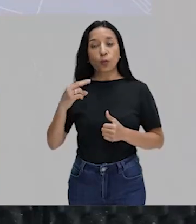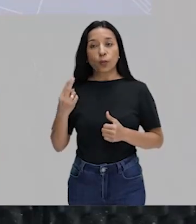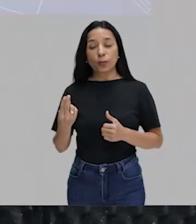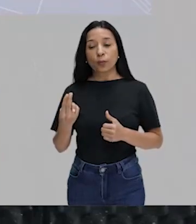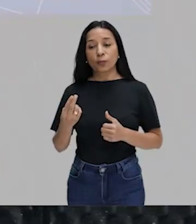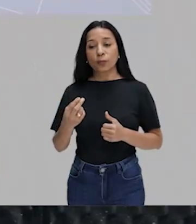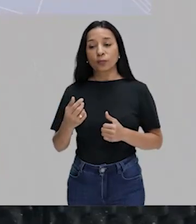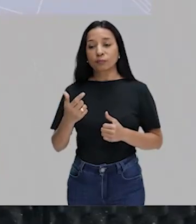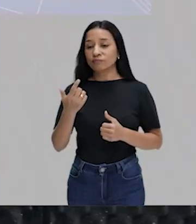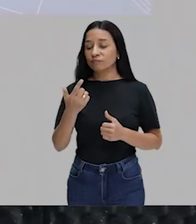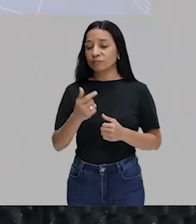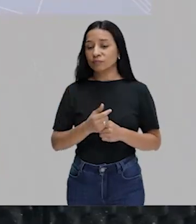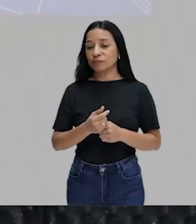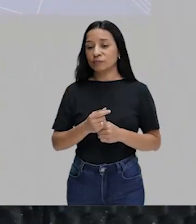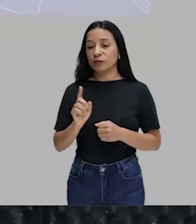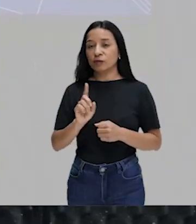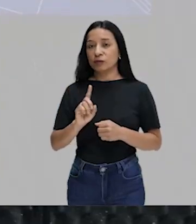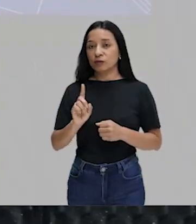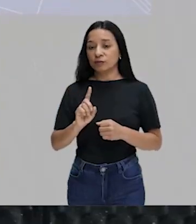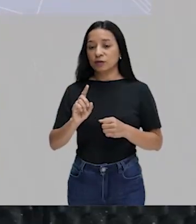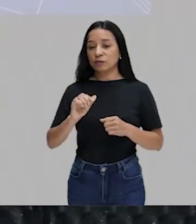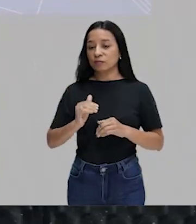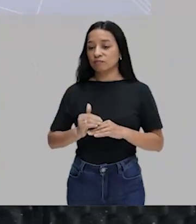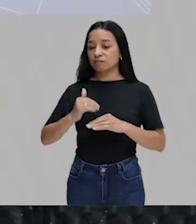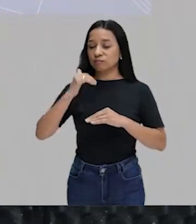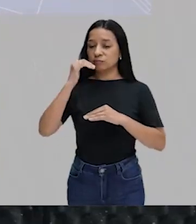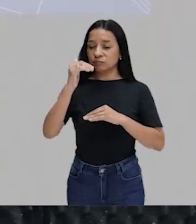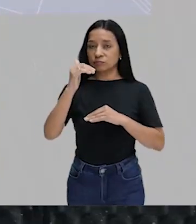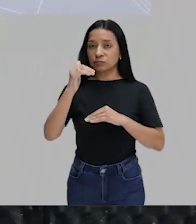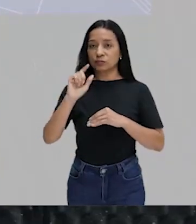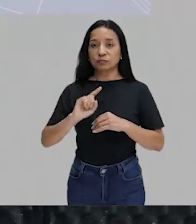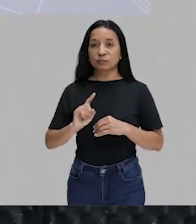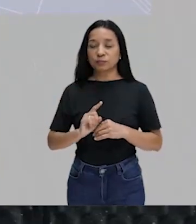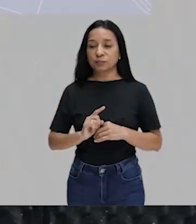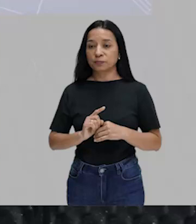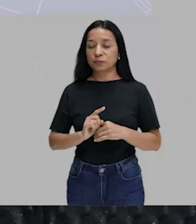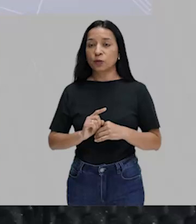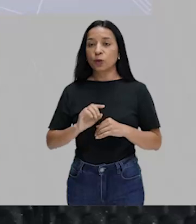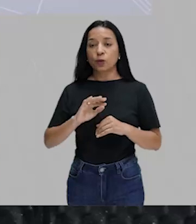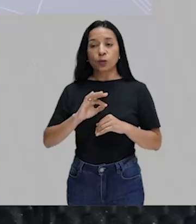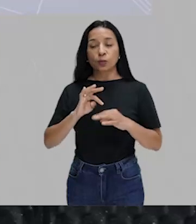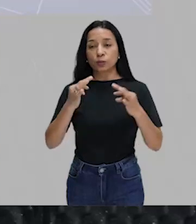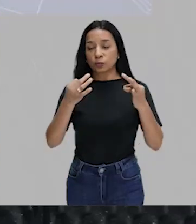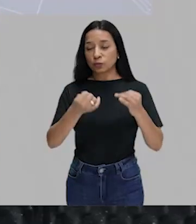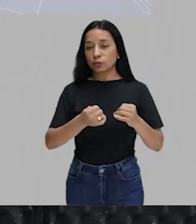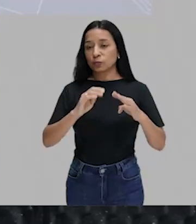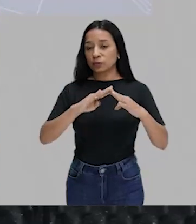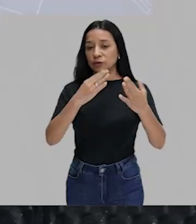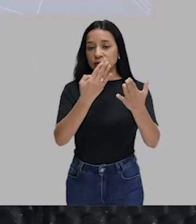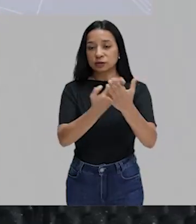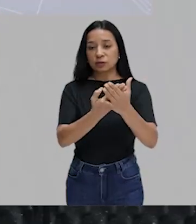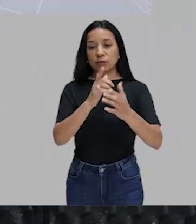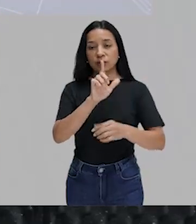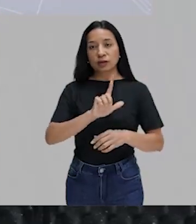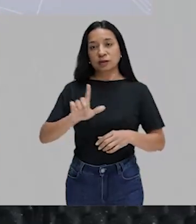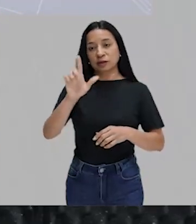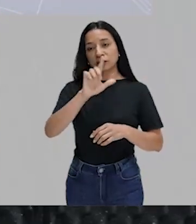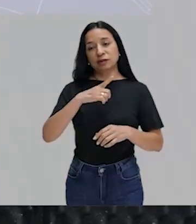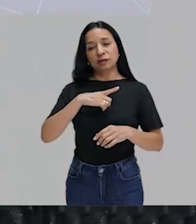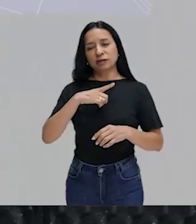seja, não estava mais no seu auge. Todas essas escolas literárias, elas tiveram um momento assim de ápice,